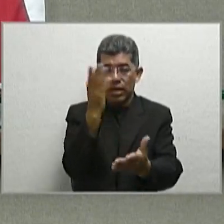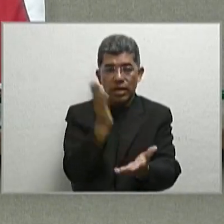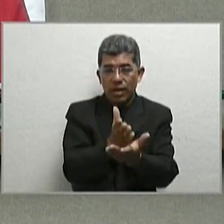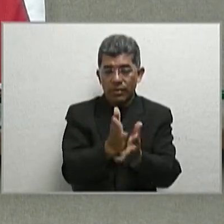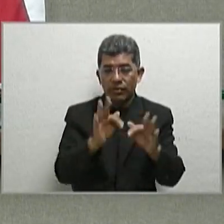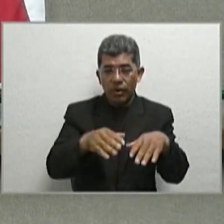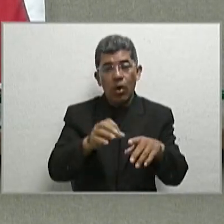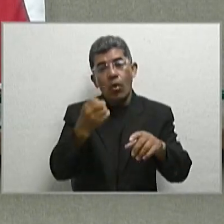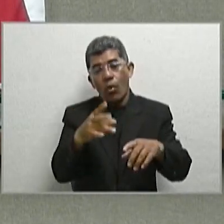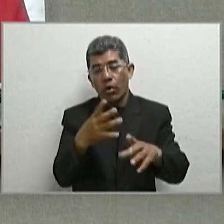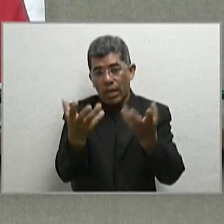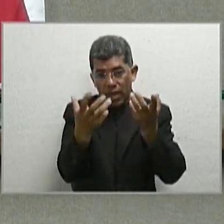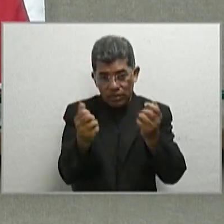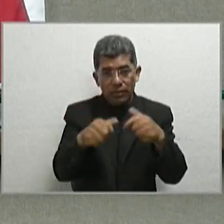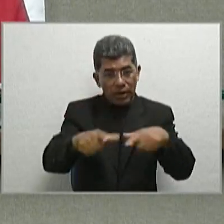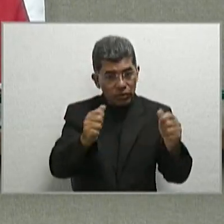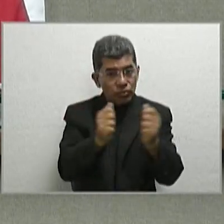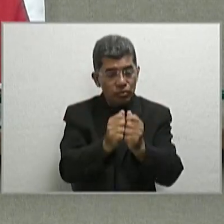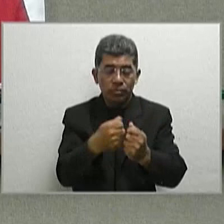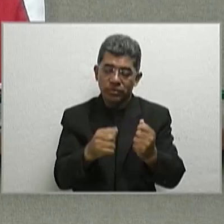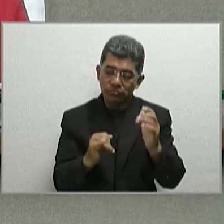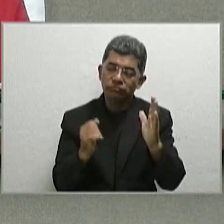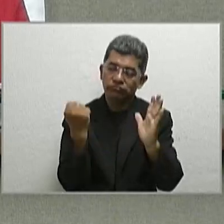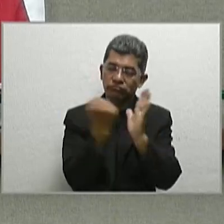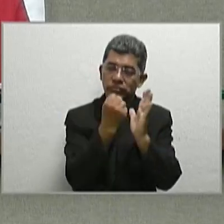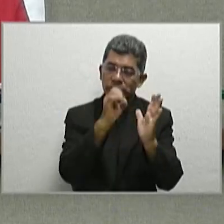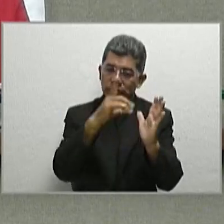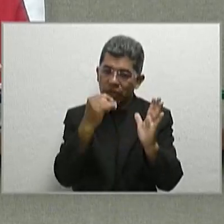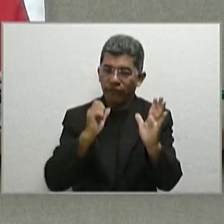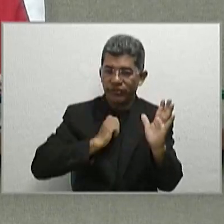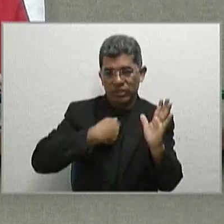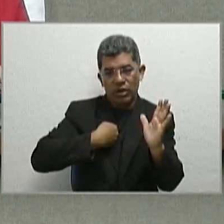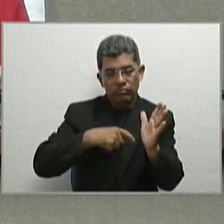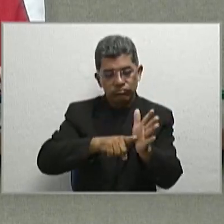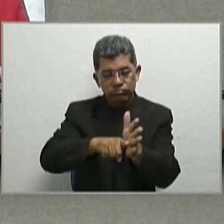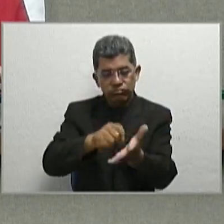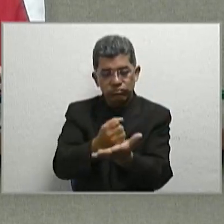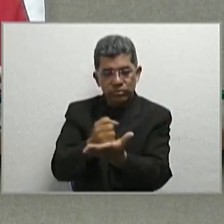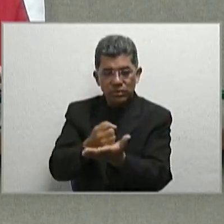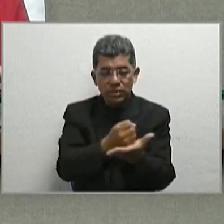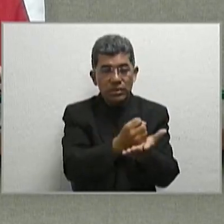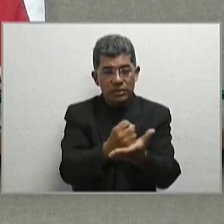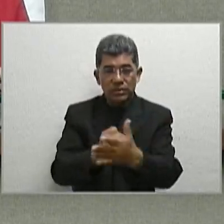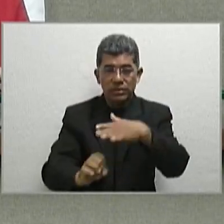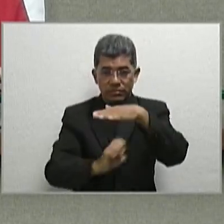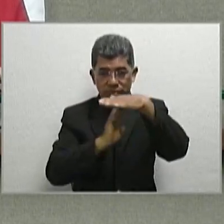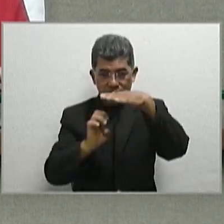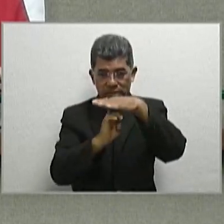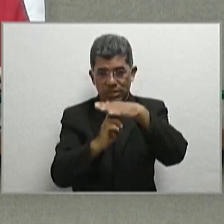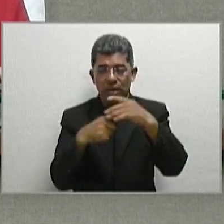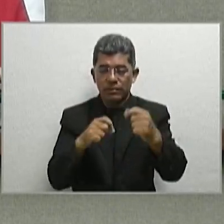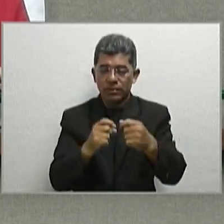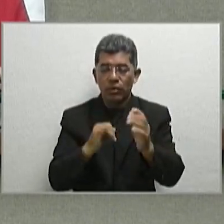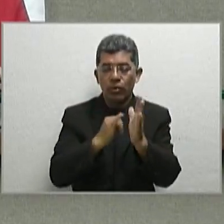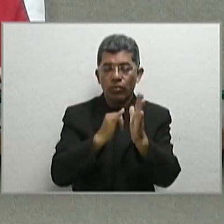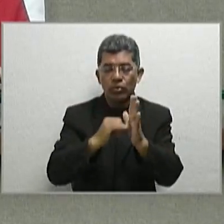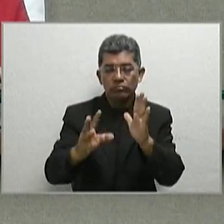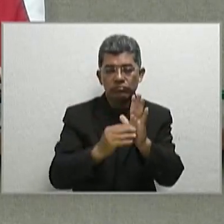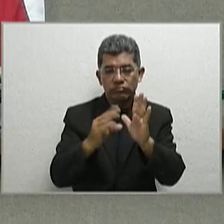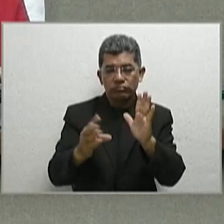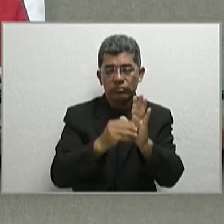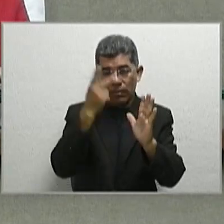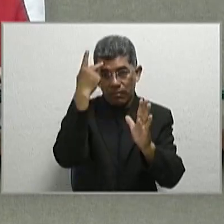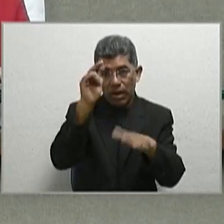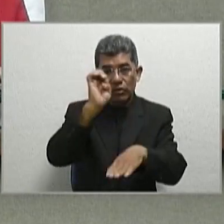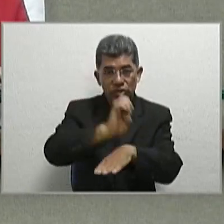então se enquadram e o e o e o fisco passa a ter o controle dessas empresas não é e eles têm que recolher imposte para os estados